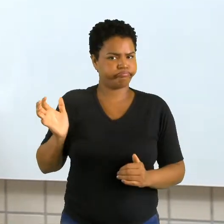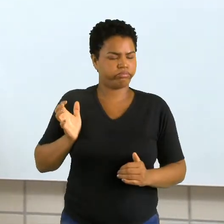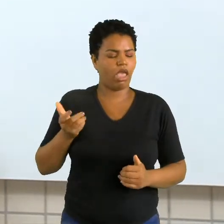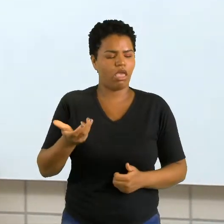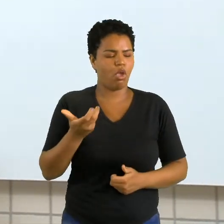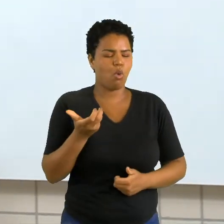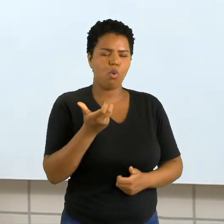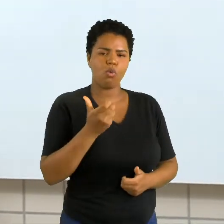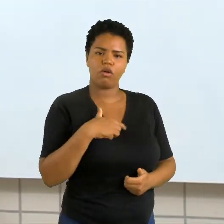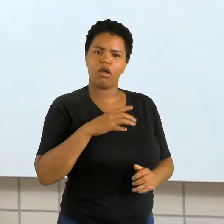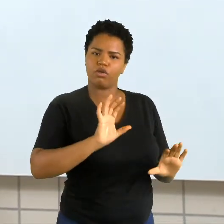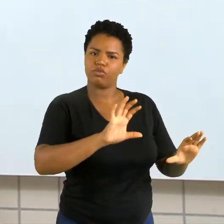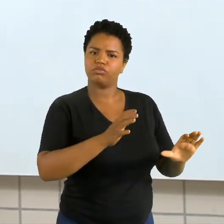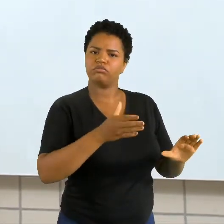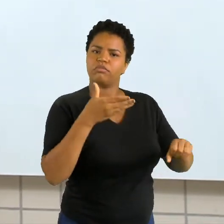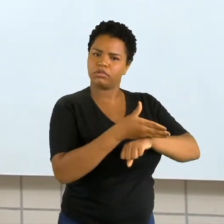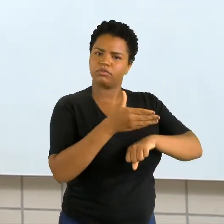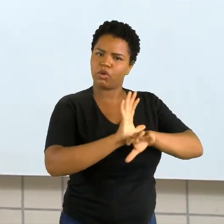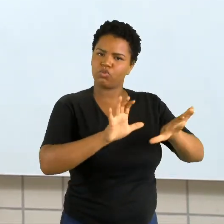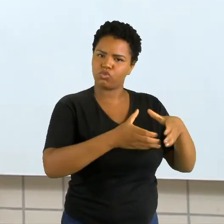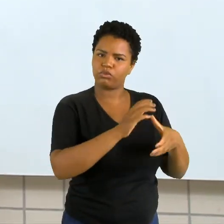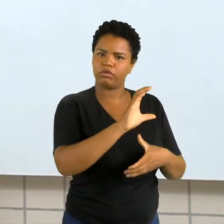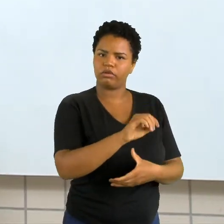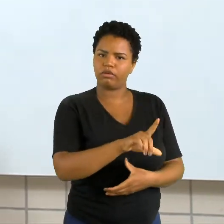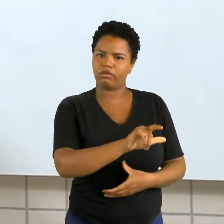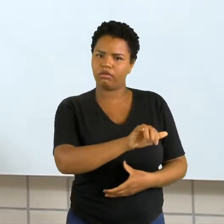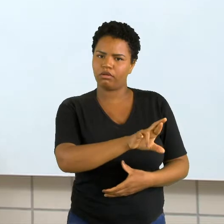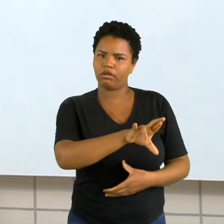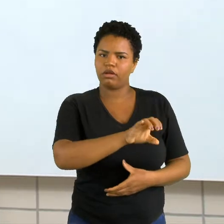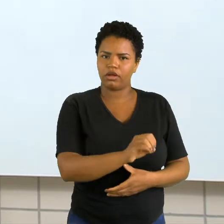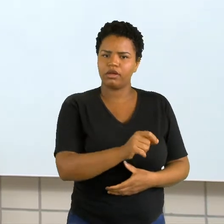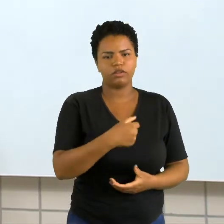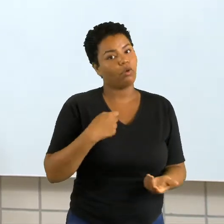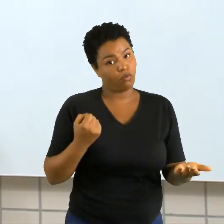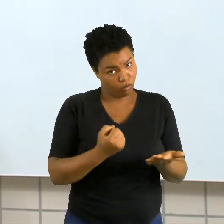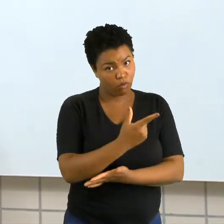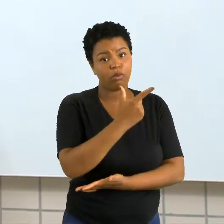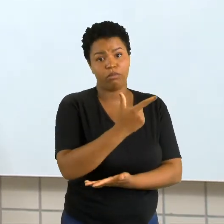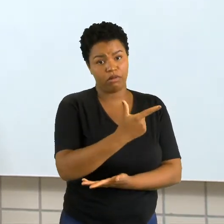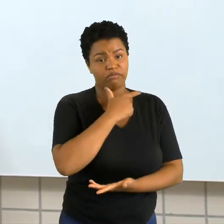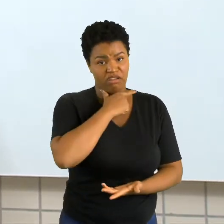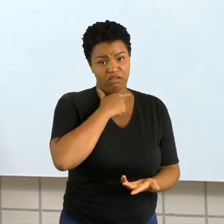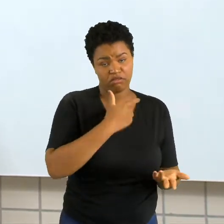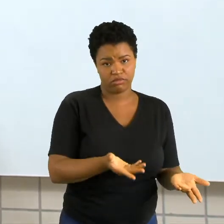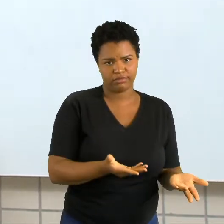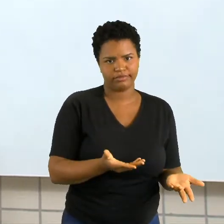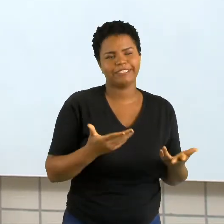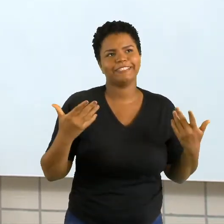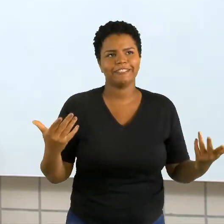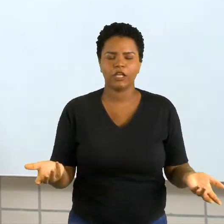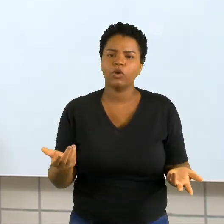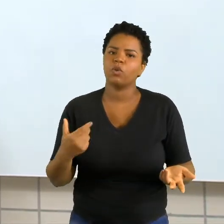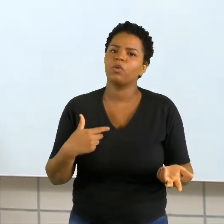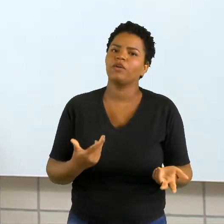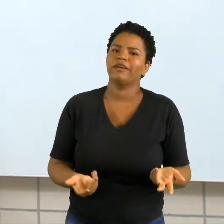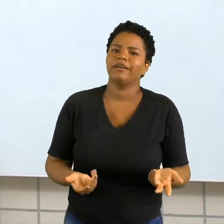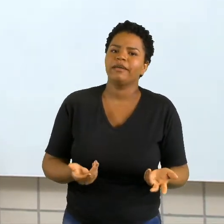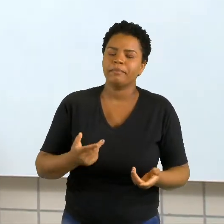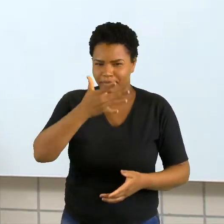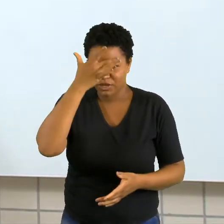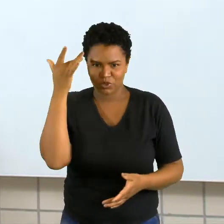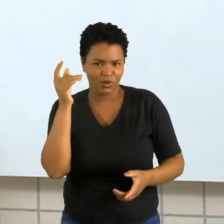da igreja, certo? E isso faz com que gerem pessoas despreparadas para poder ministrar as reuniões e